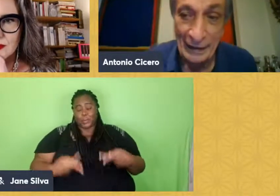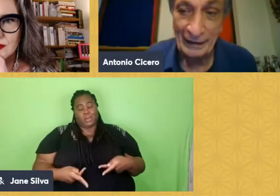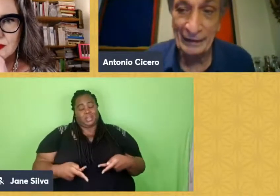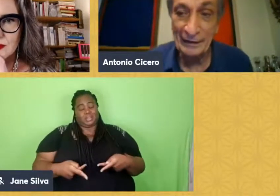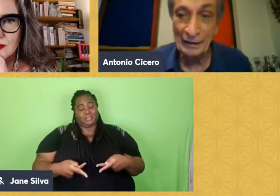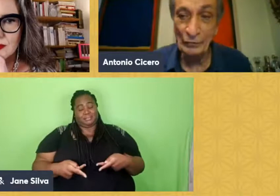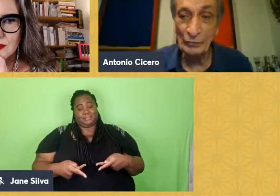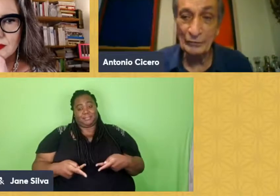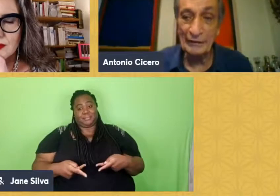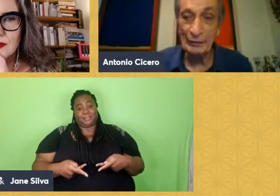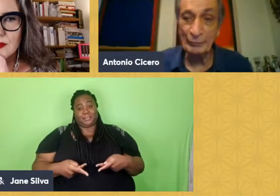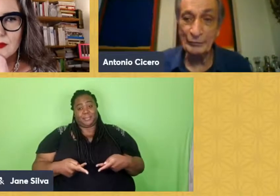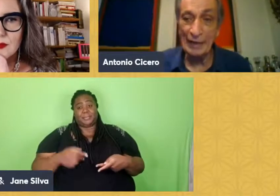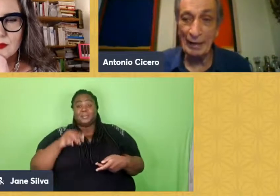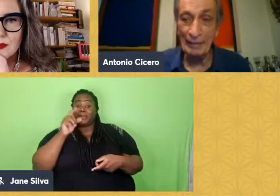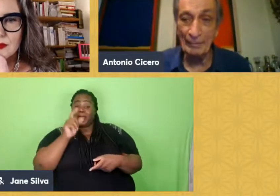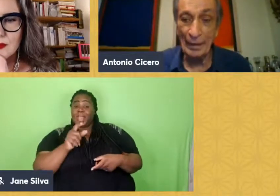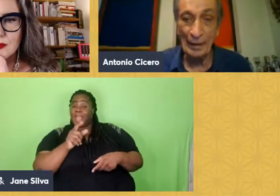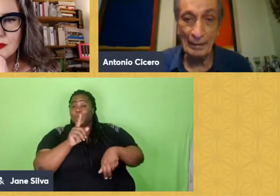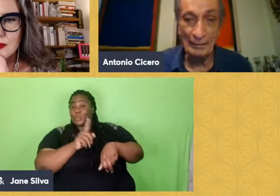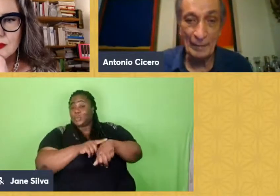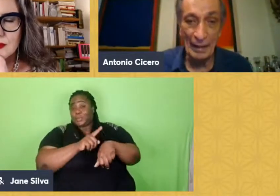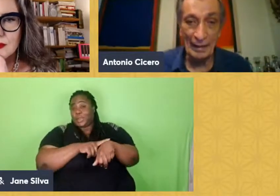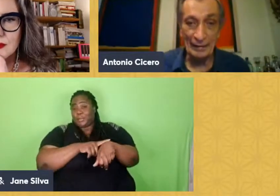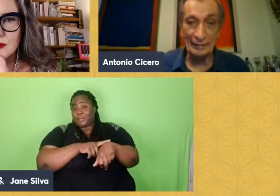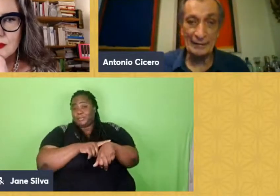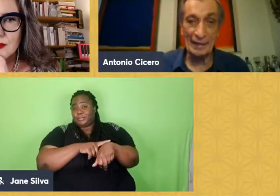né? Ele é o tempo